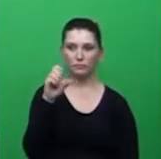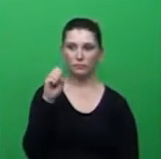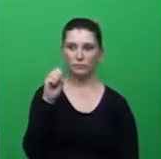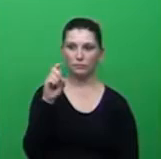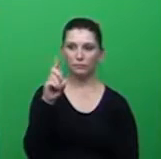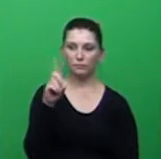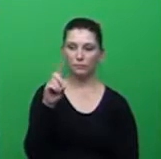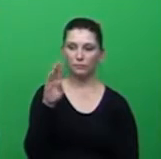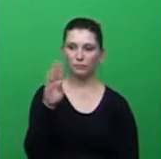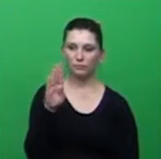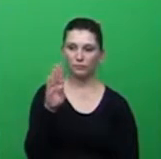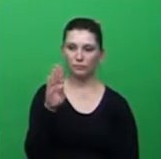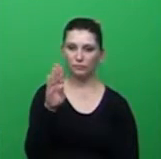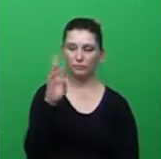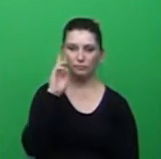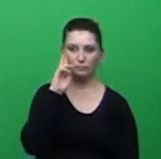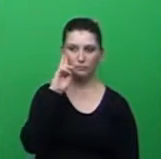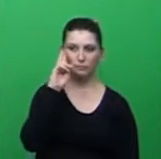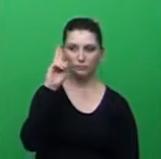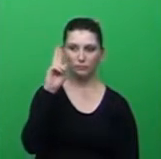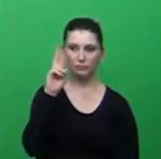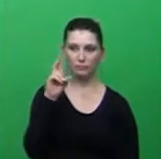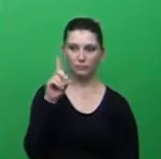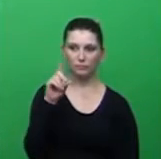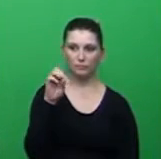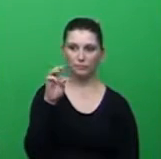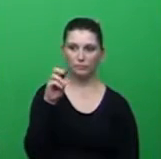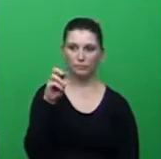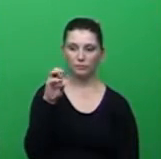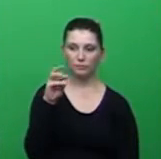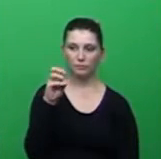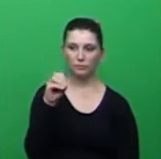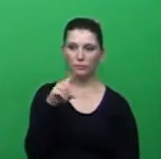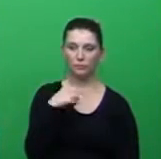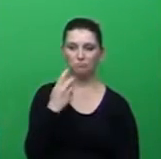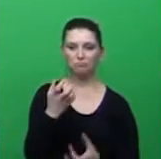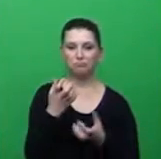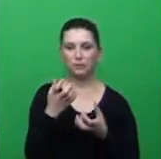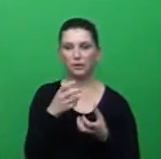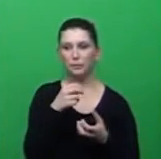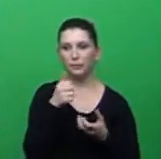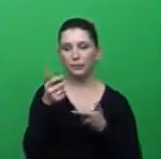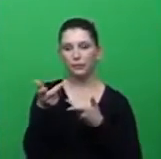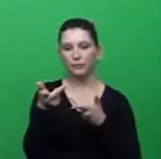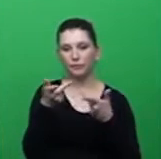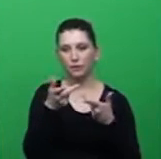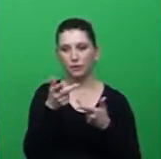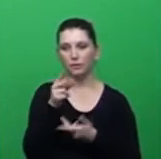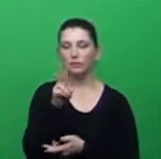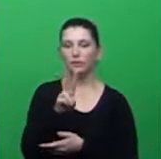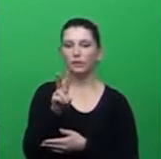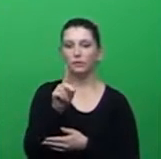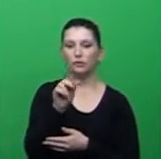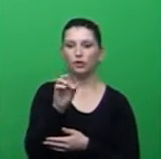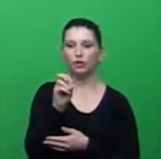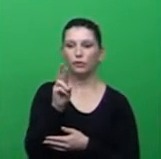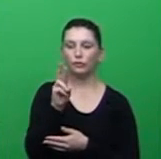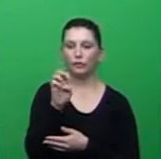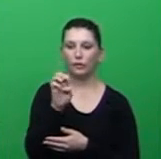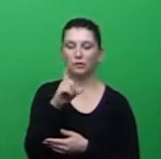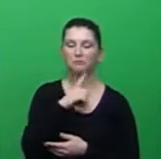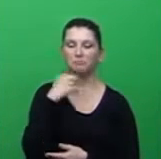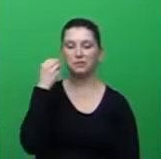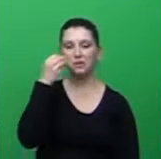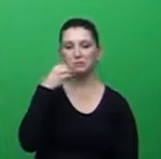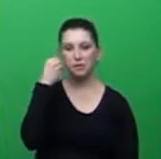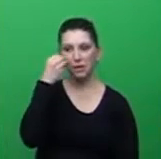com autorização do nosso líder da defesa, a gente gostaria de desejar boas-vindas ao vereador Giovanni Zappellini, que tem grande experiência tanto